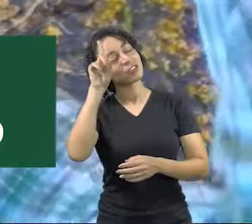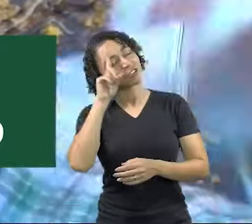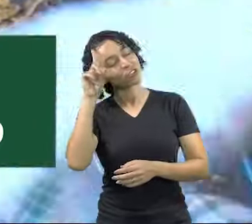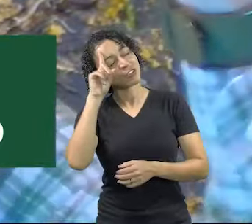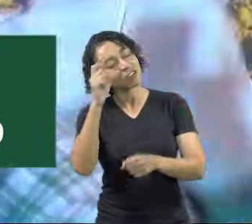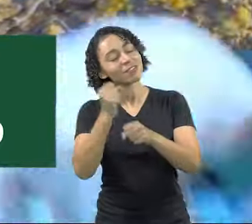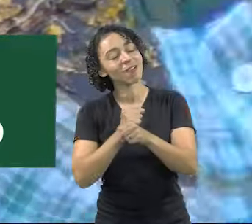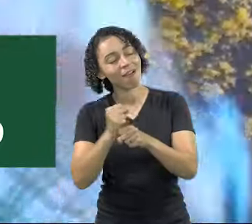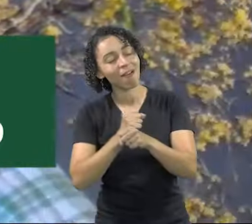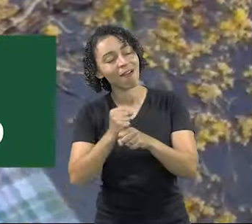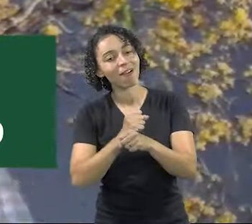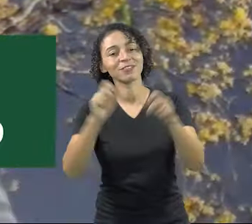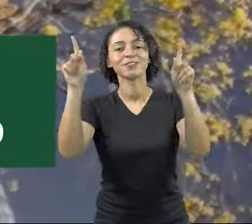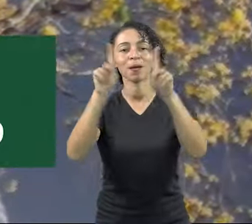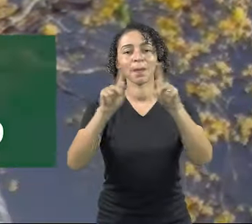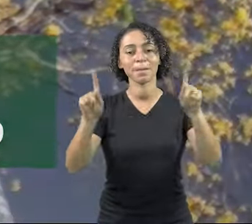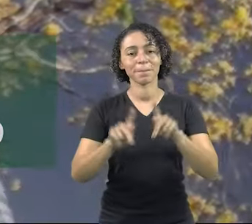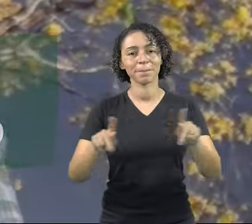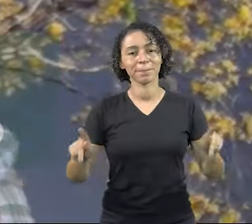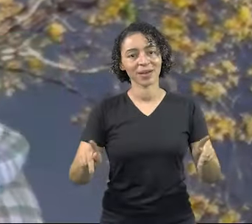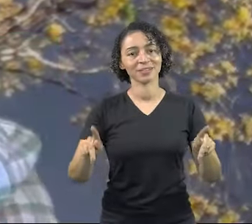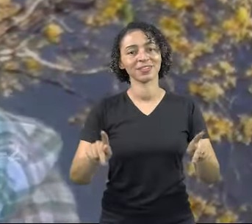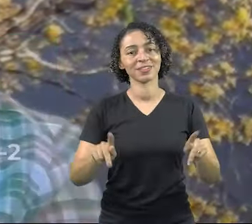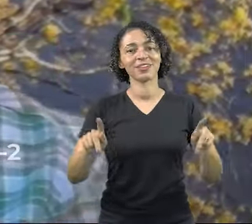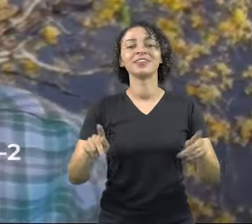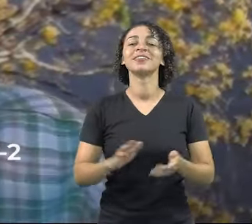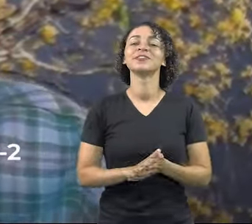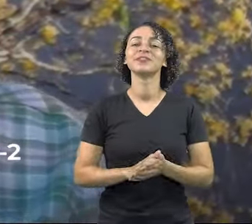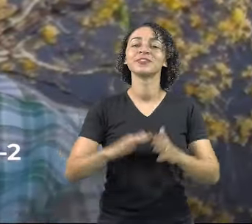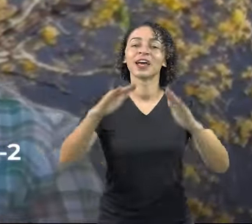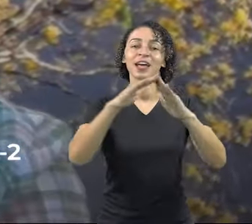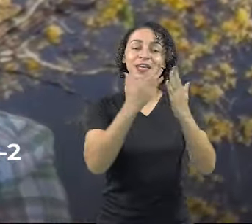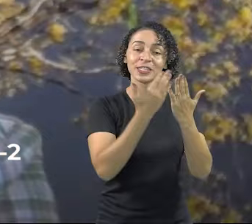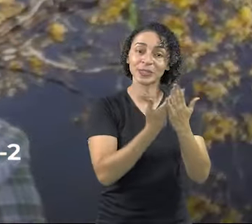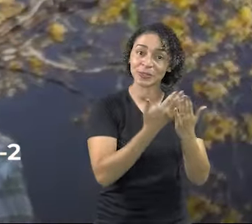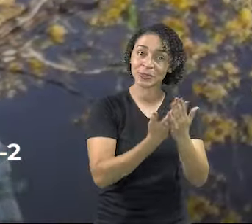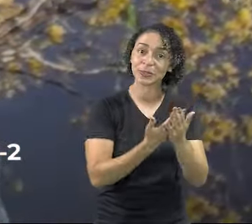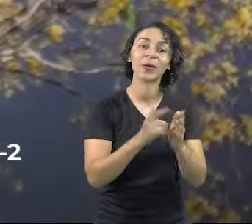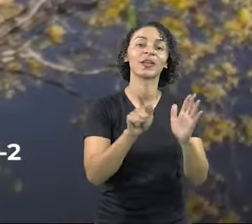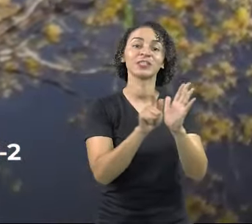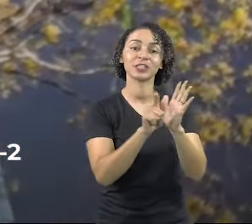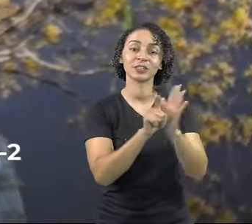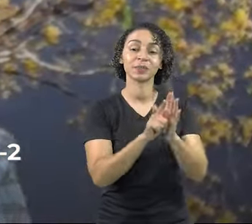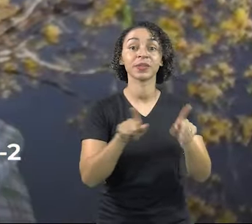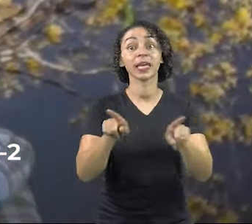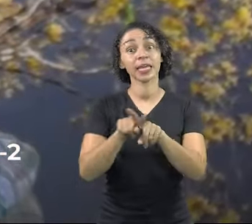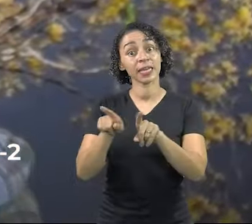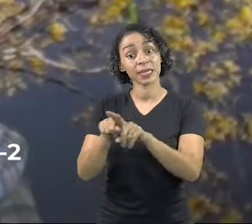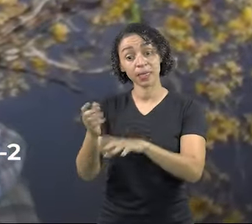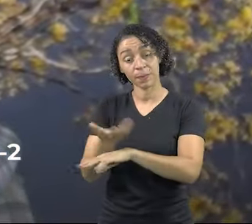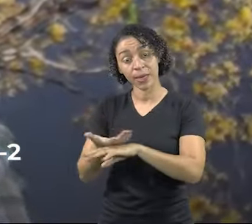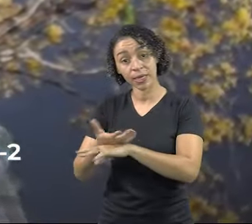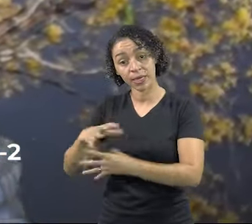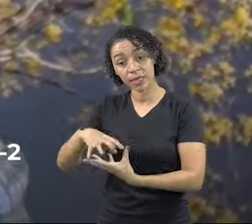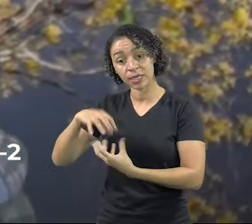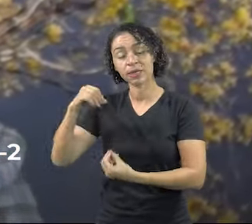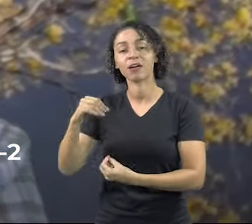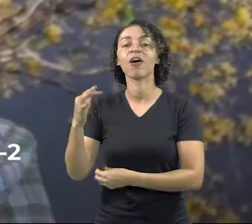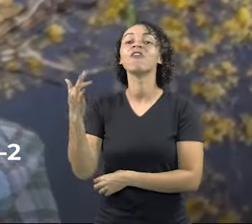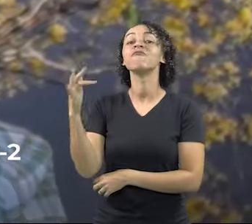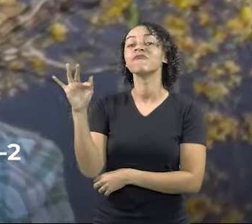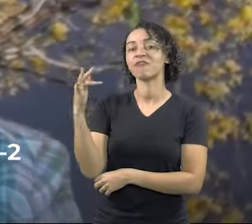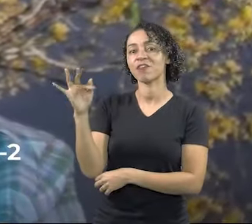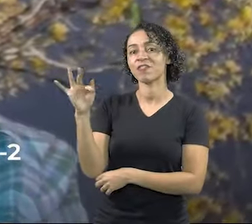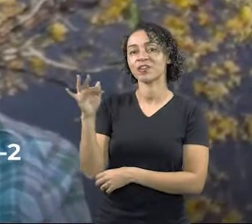Dias Dias anos e anos de muita paz Colégio Batista getsemane e a Clínica da Alma a